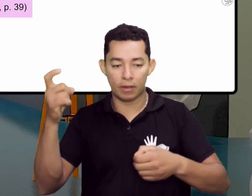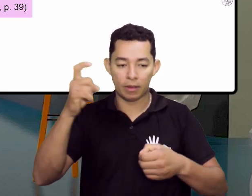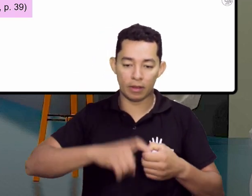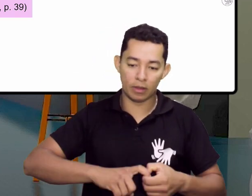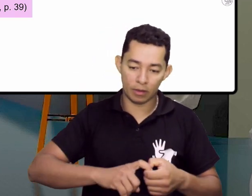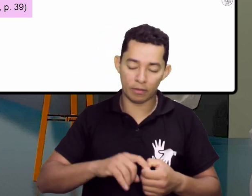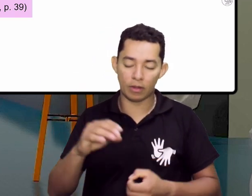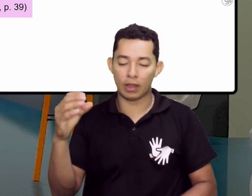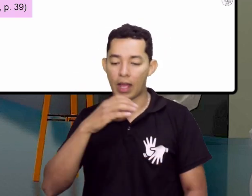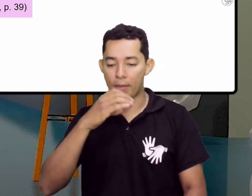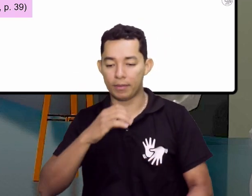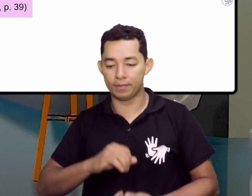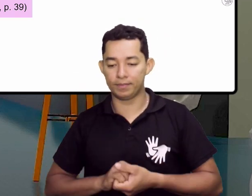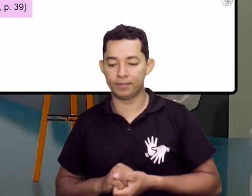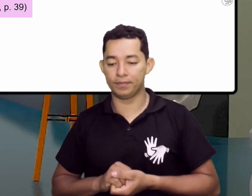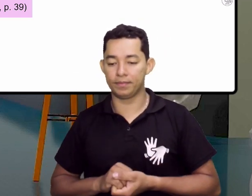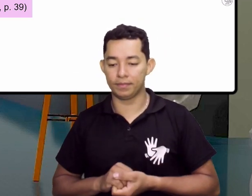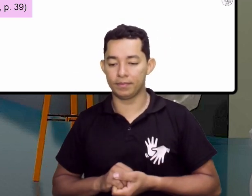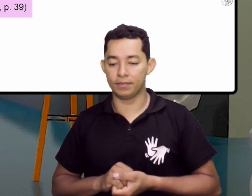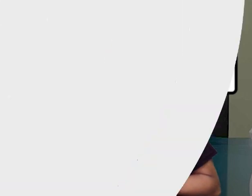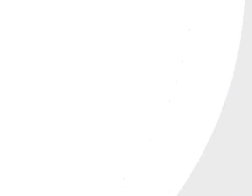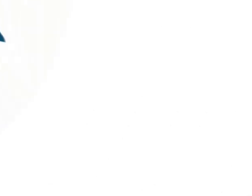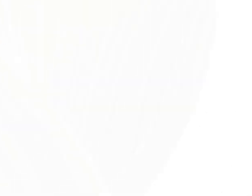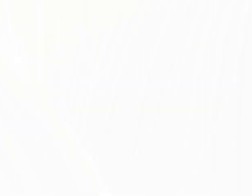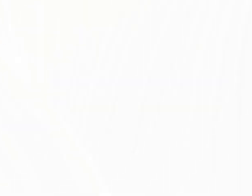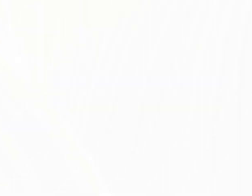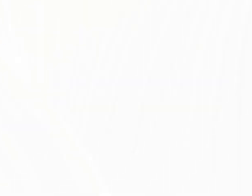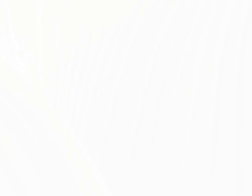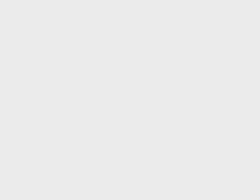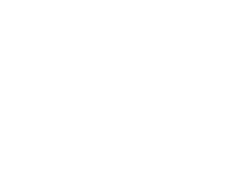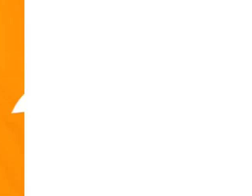volta, é bem ligeiro, tá?